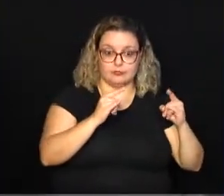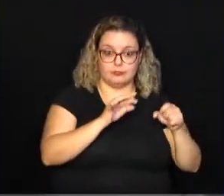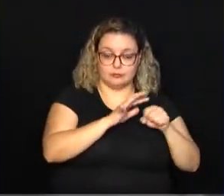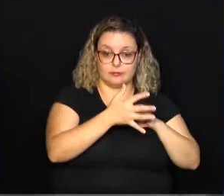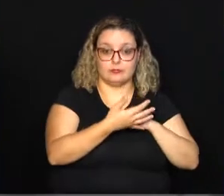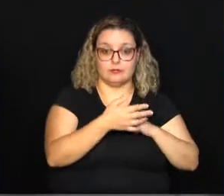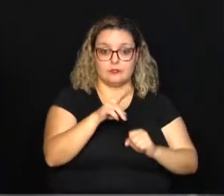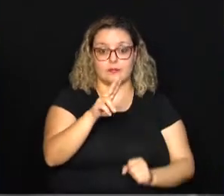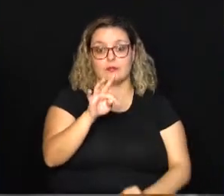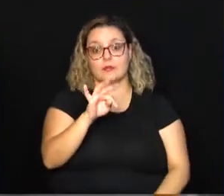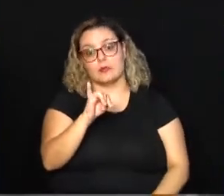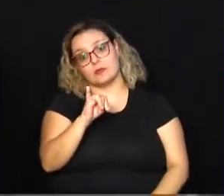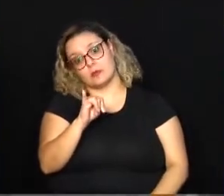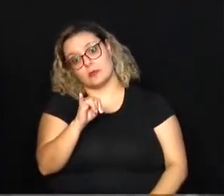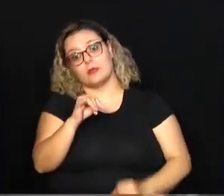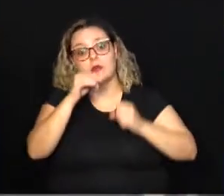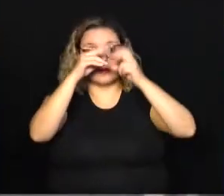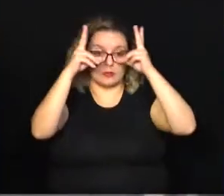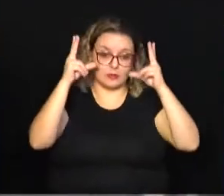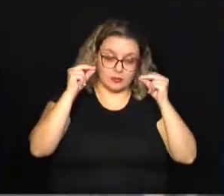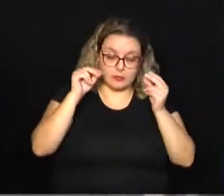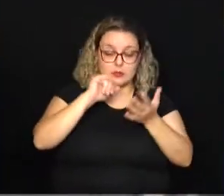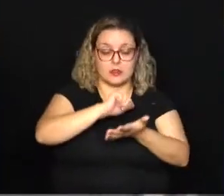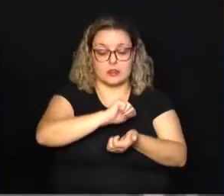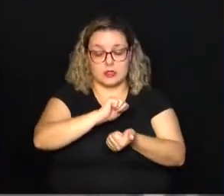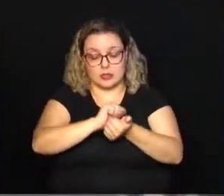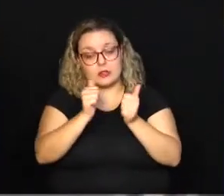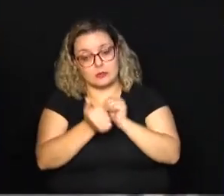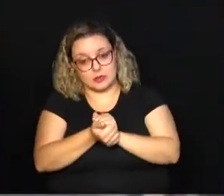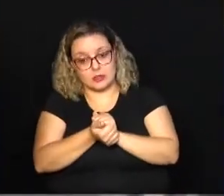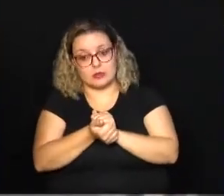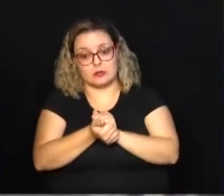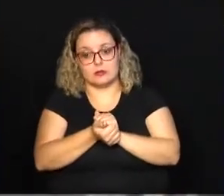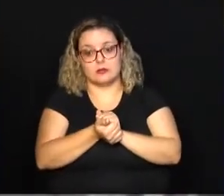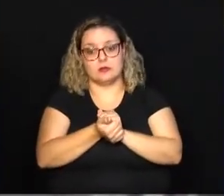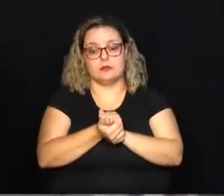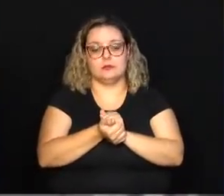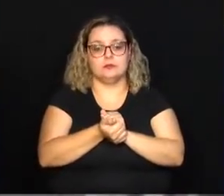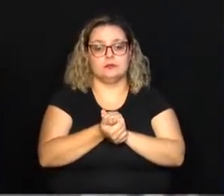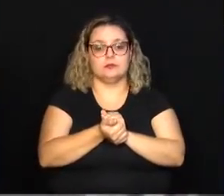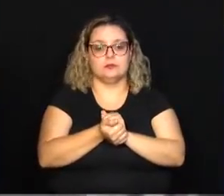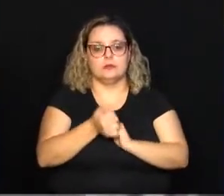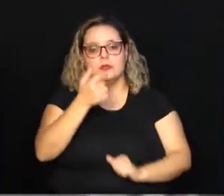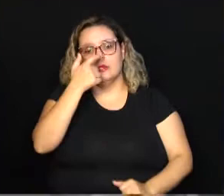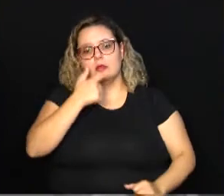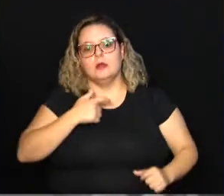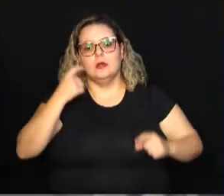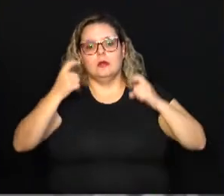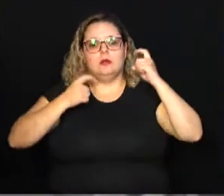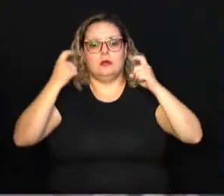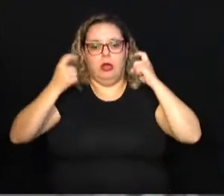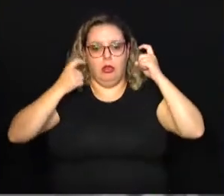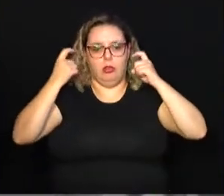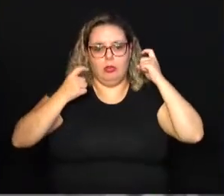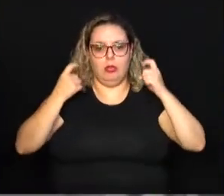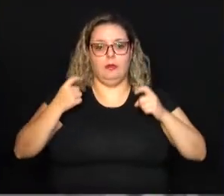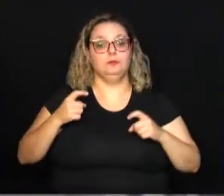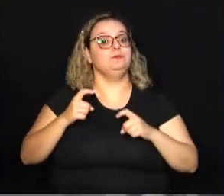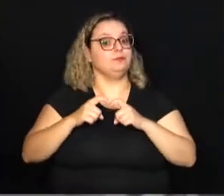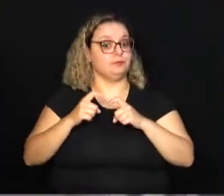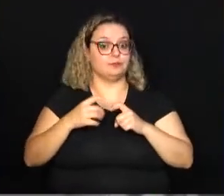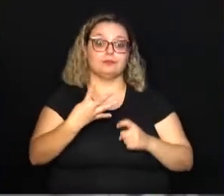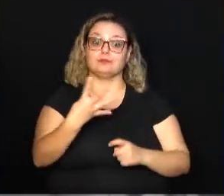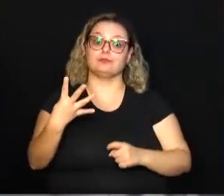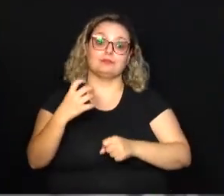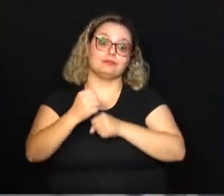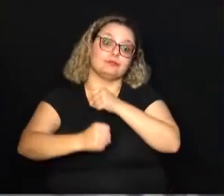de enfermaria adaptados. Então, a minha preocupação, porque eu sou médico, tenho 44 anos de formado, eu lido com paciente,